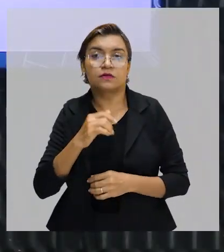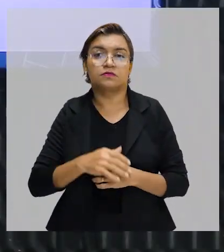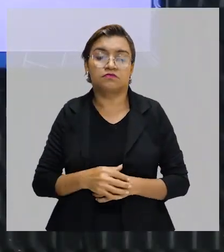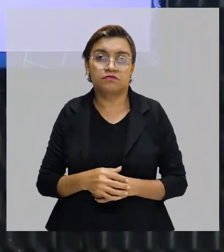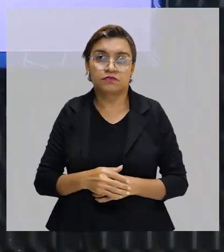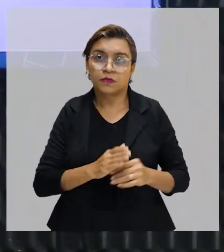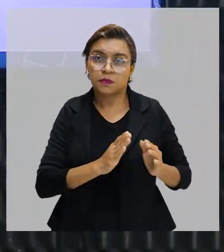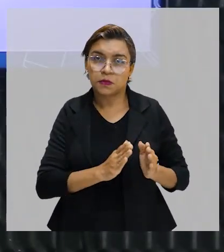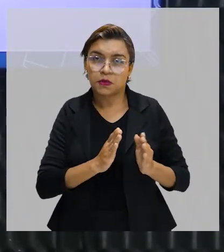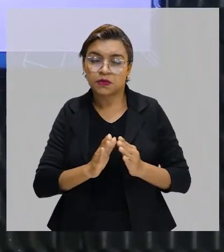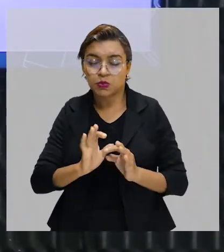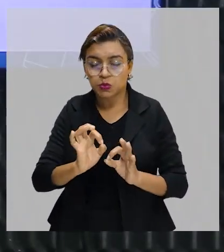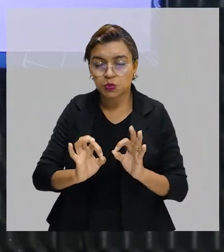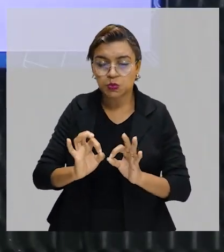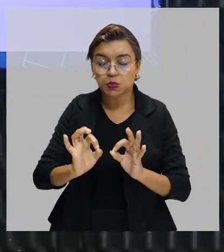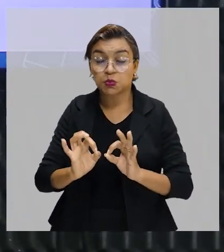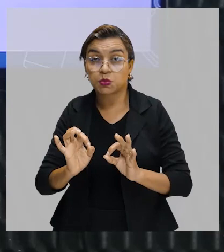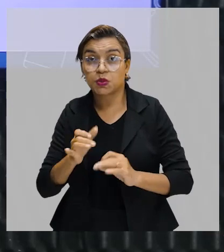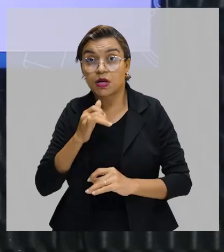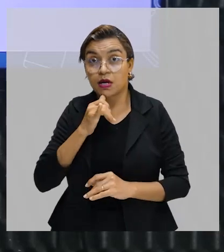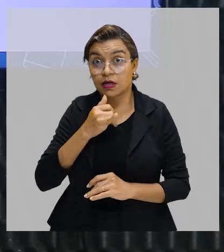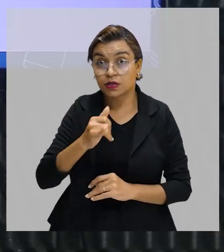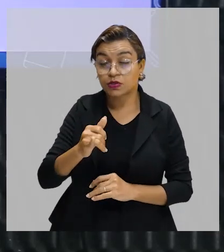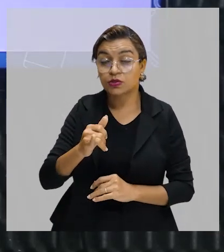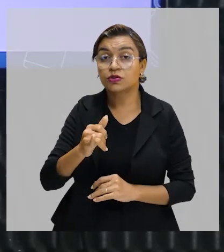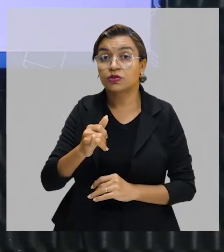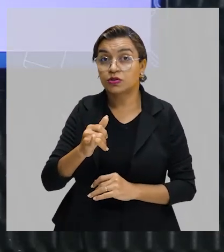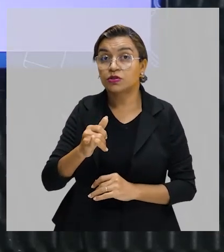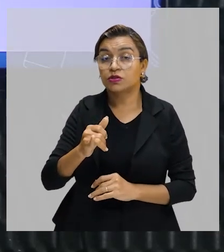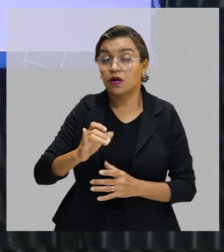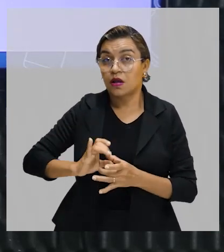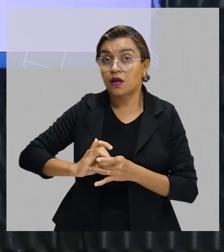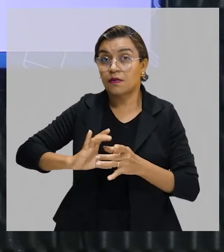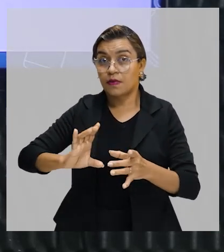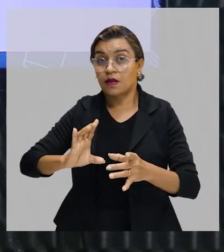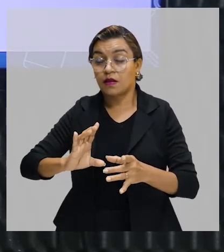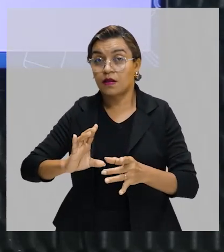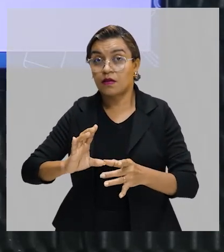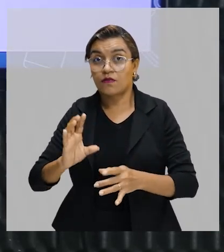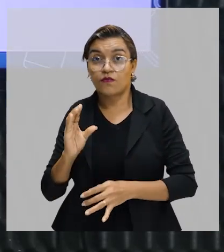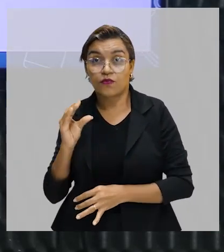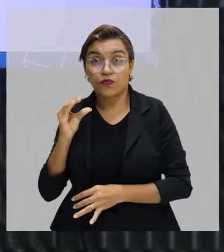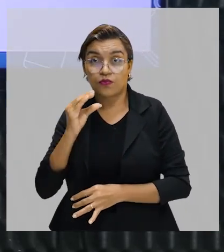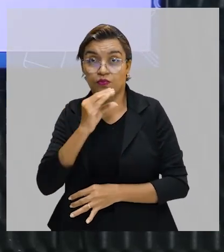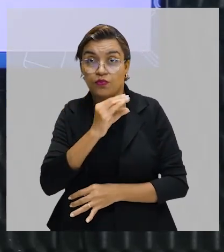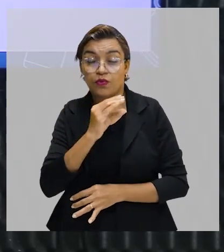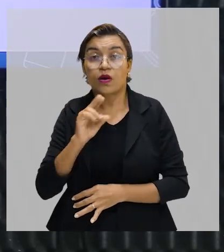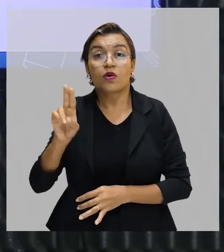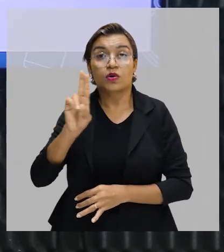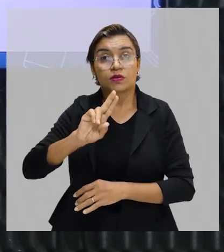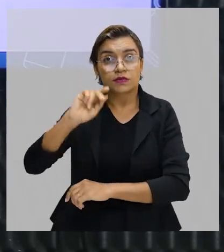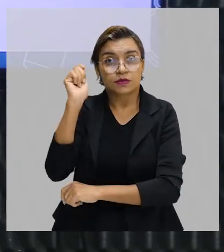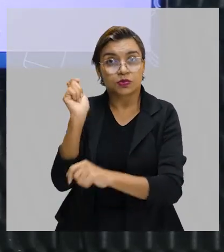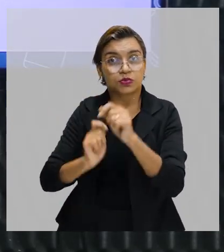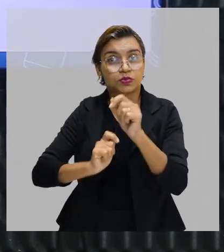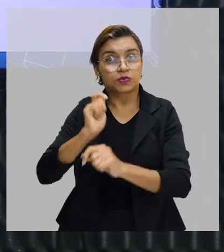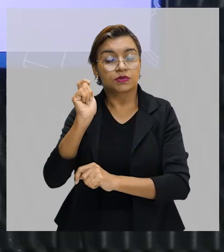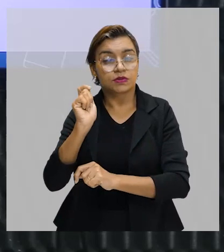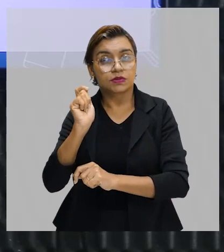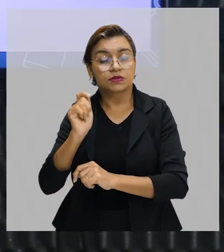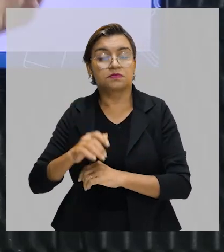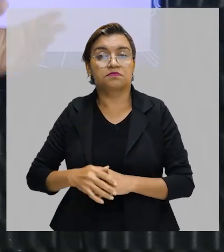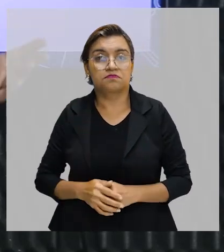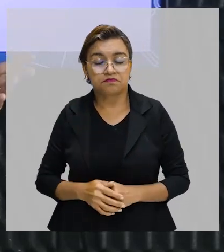em um processo controlado, a energia, né, que é liberada na forma de calor é usada nas usinas